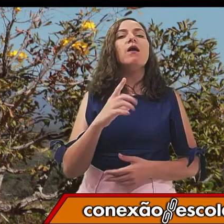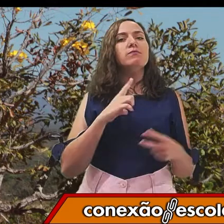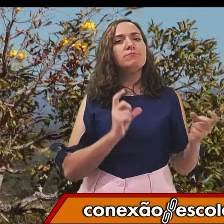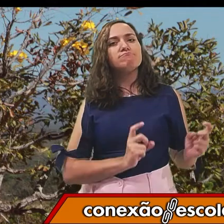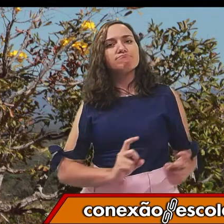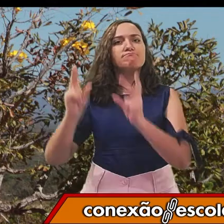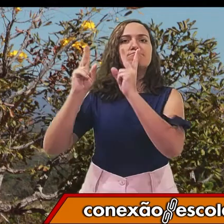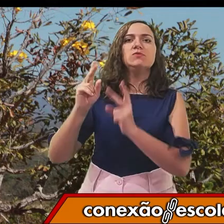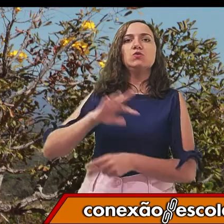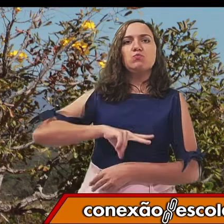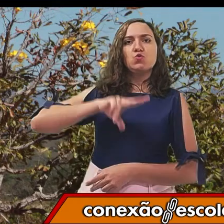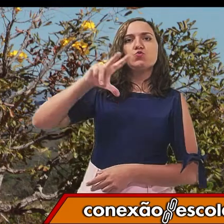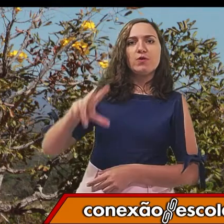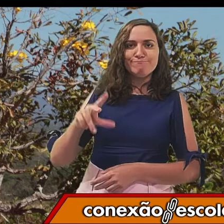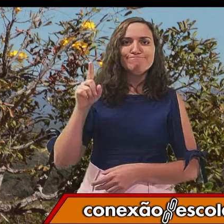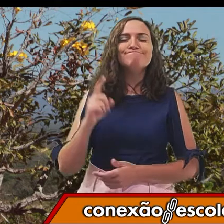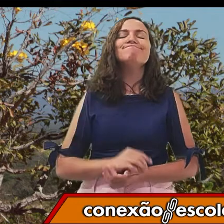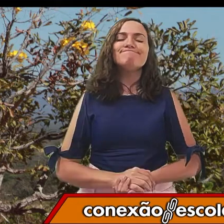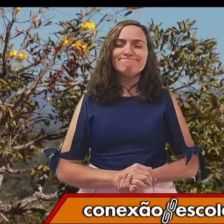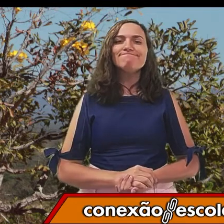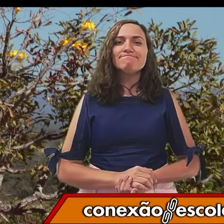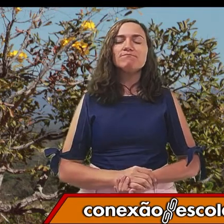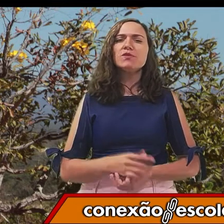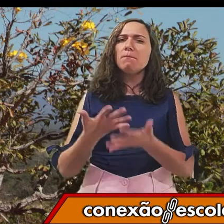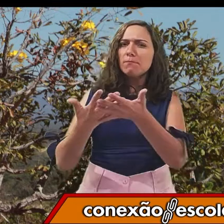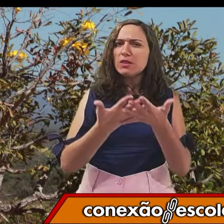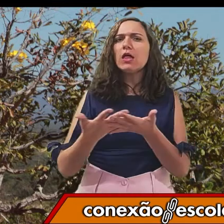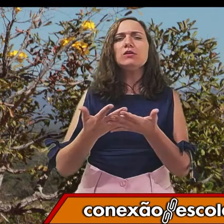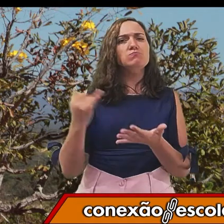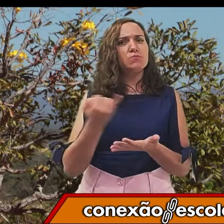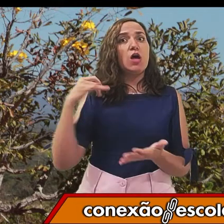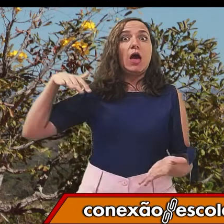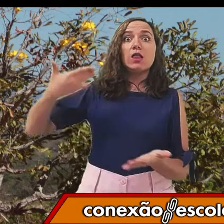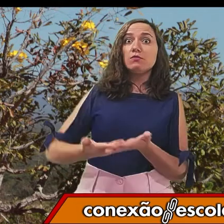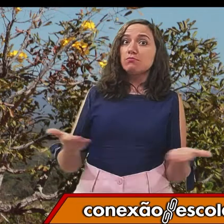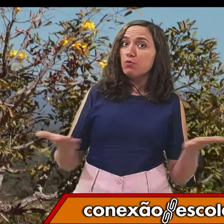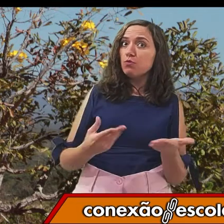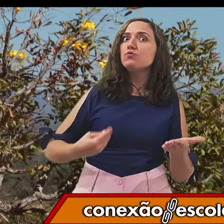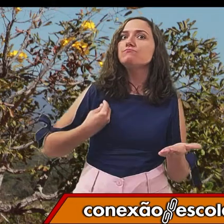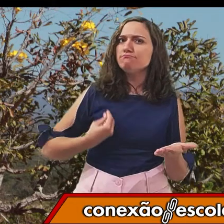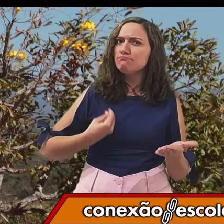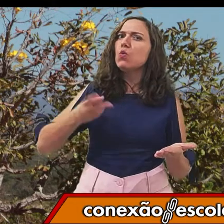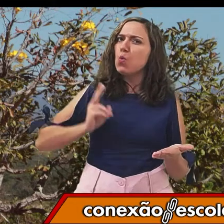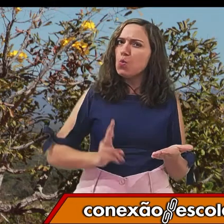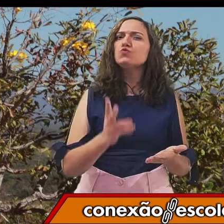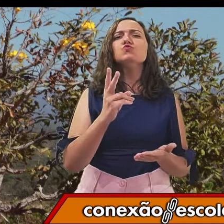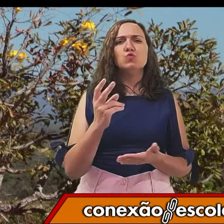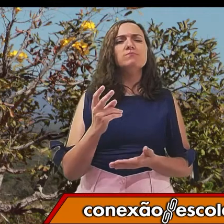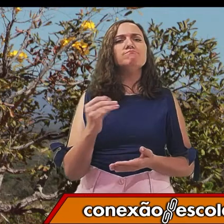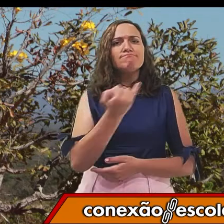para Portugal naquele tempo. A mineração continua importante até hoje. É um dos setores vitais da